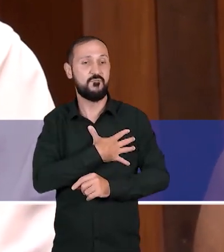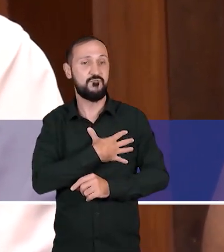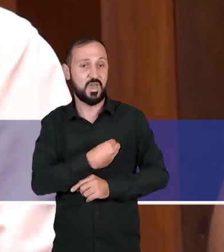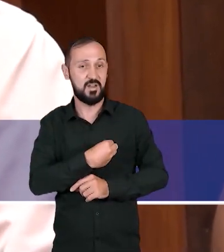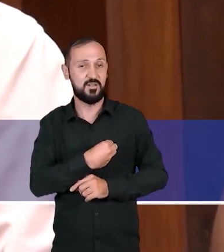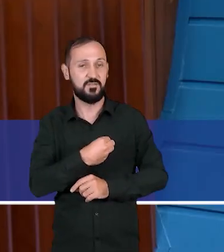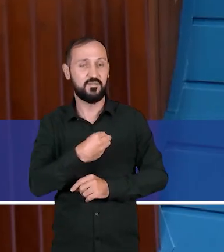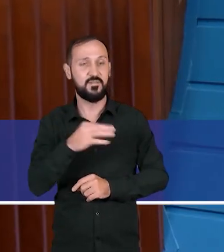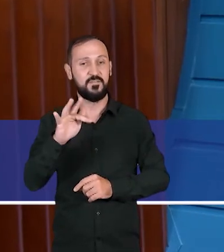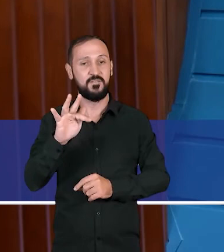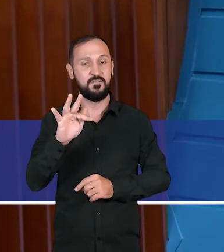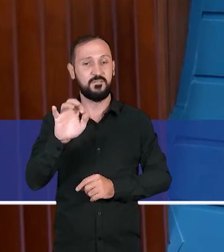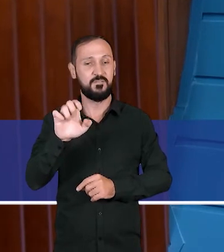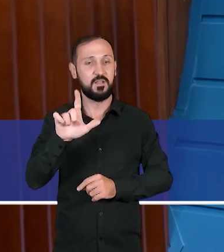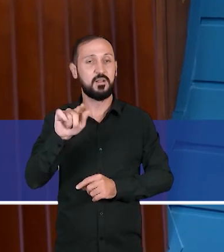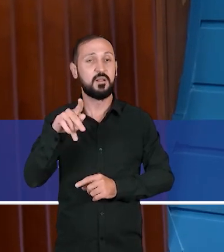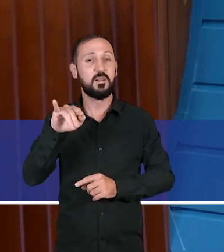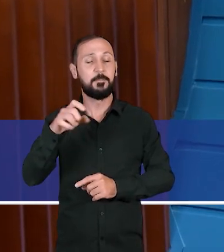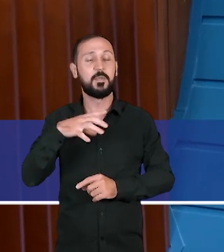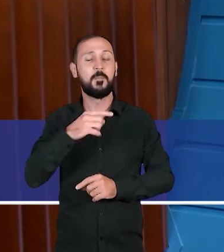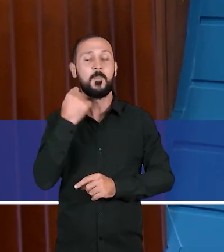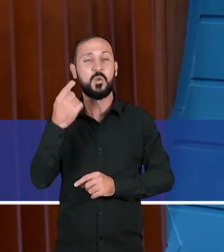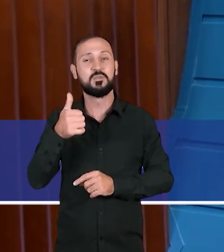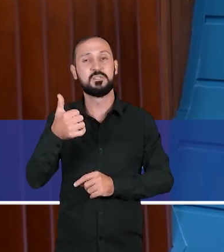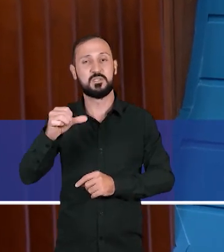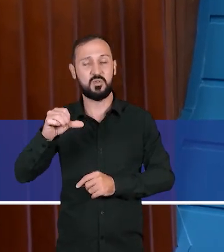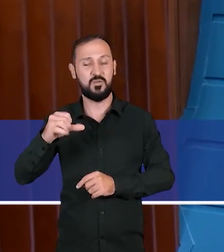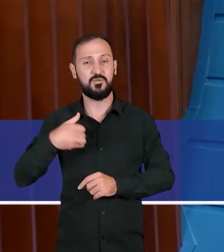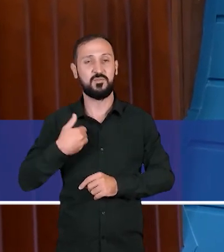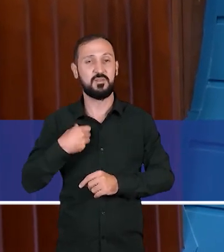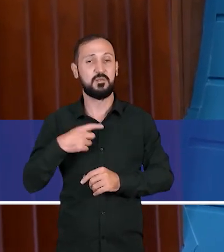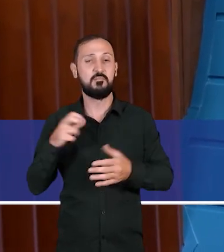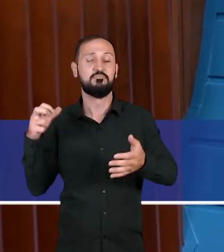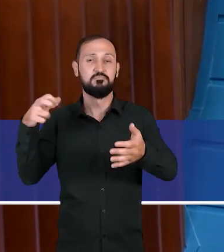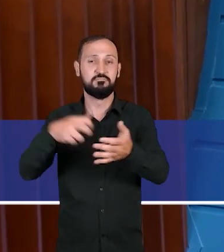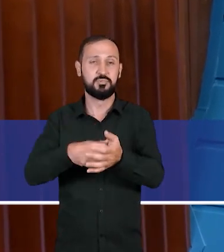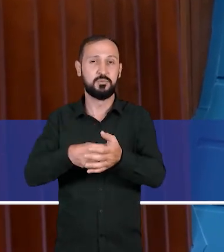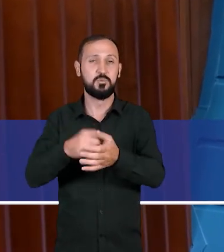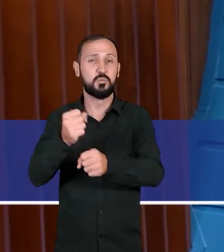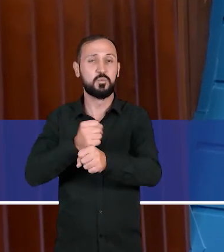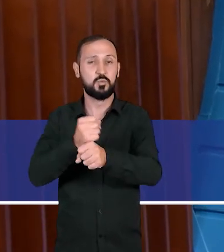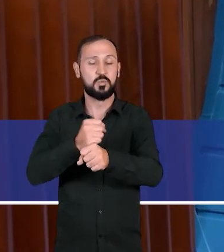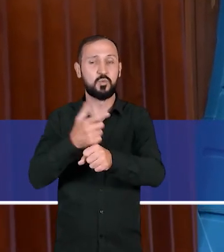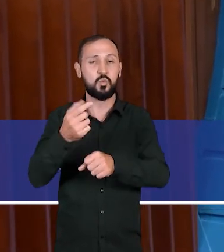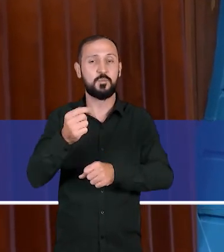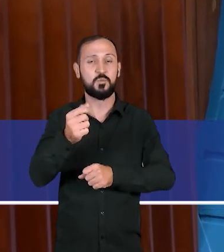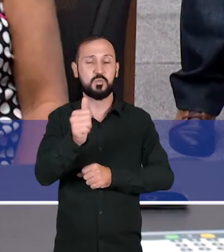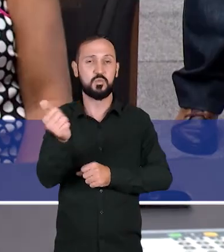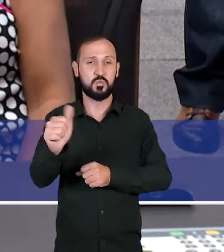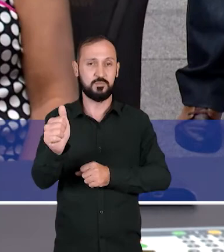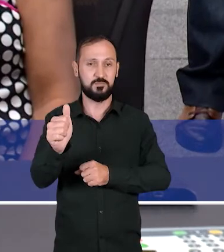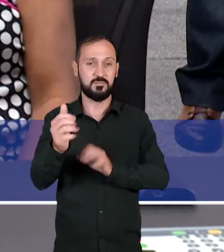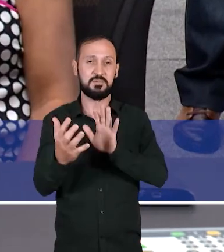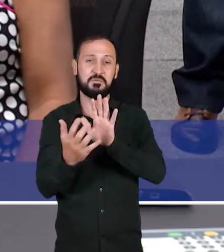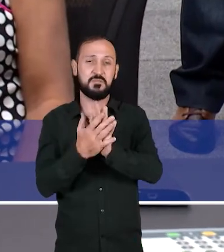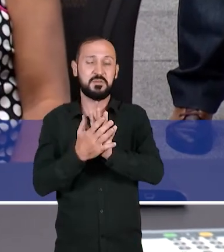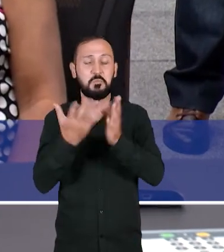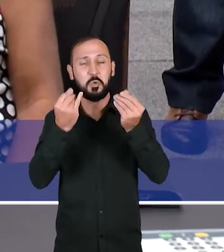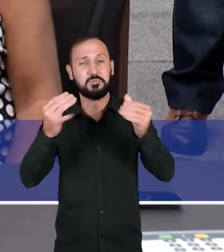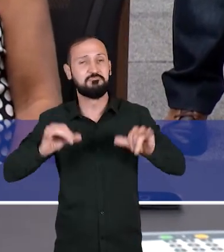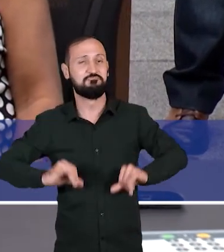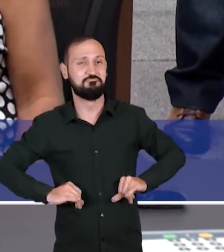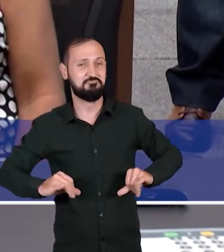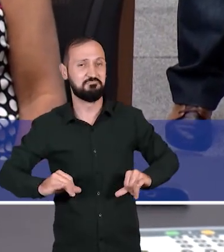filho Felipe, que faleceu aos 19 anos após um acidente de carro no ano de 2011. Mesmo diante de